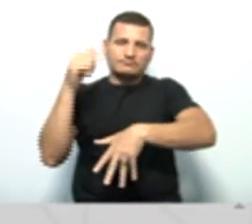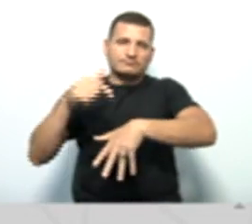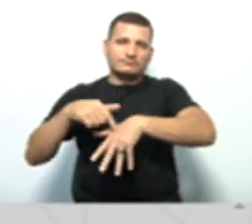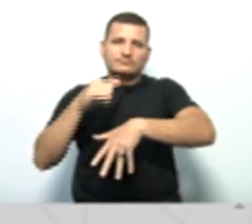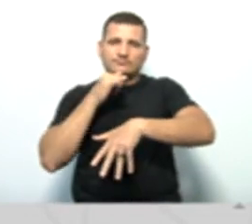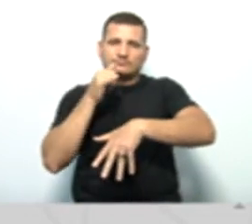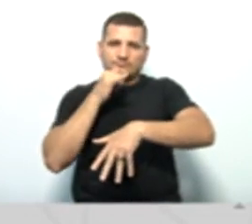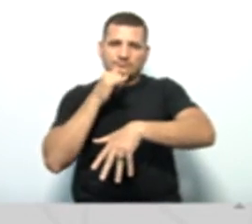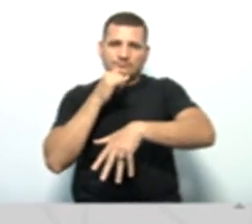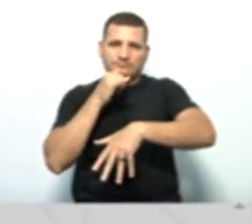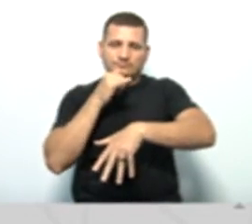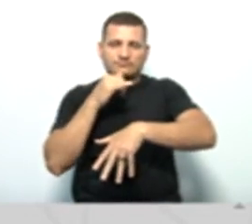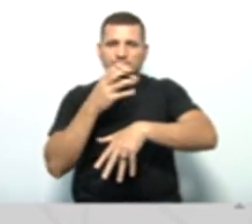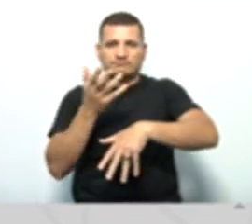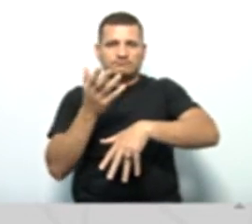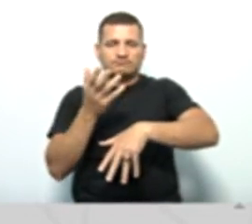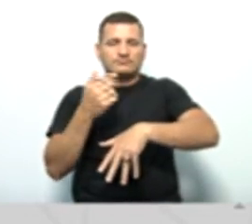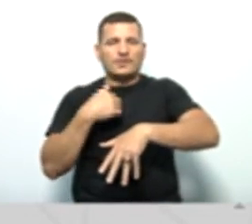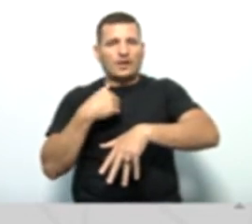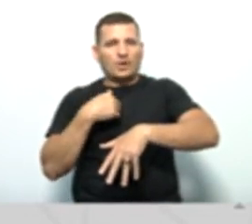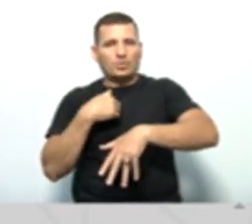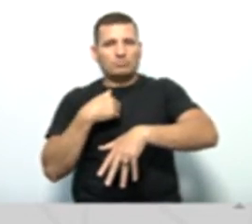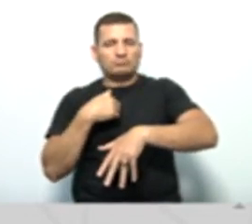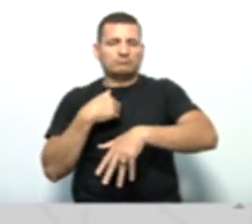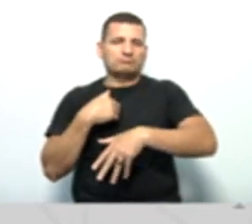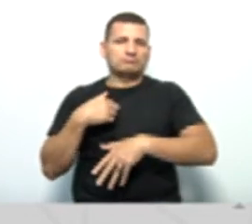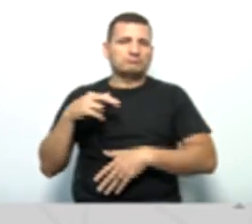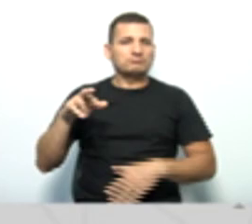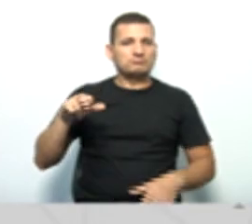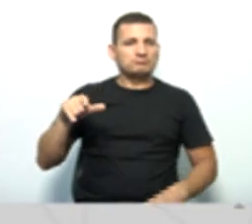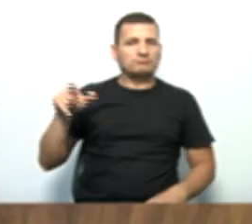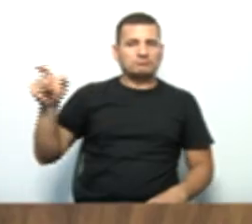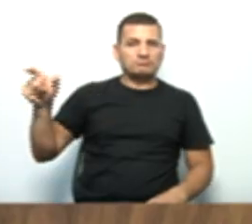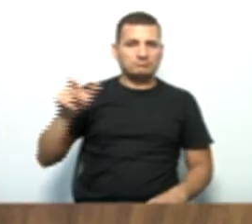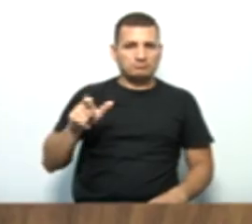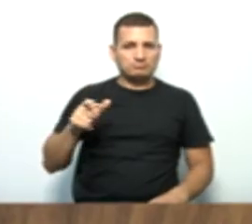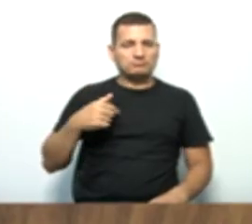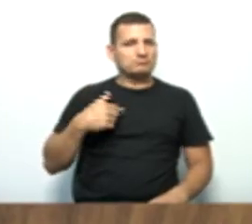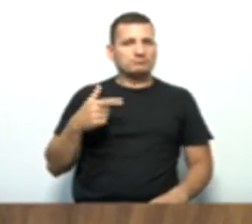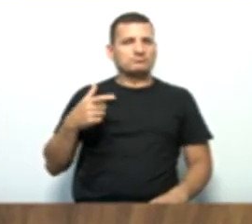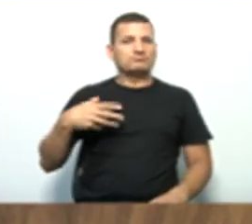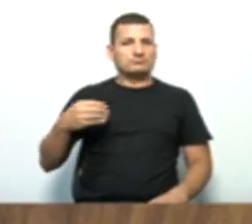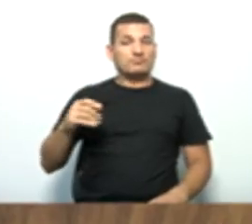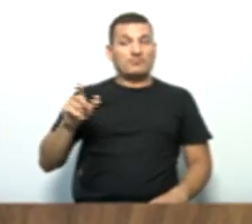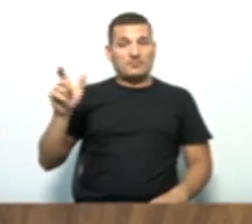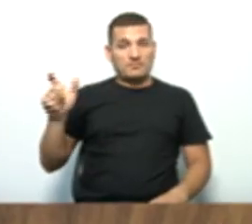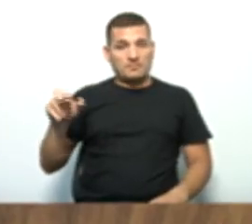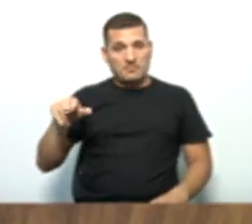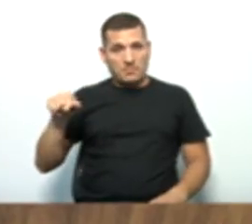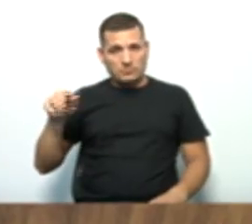irmão. Eu não tenho filhos, mas o meu irmão já tem. E aí ele tem 2